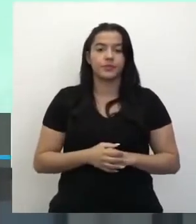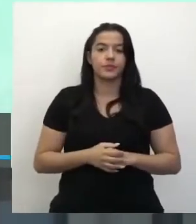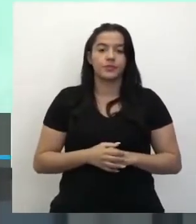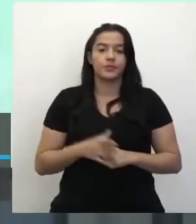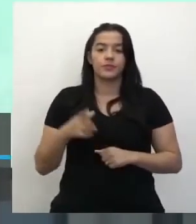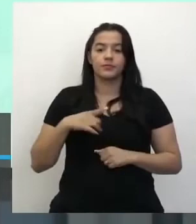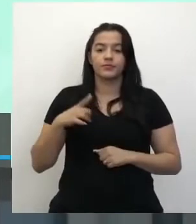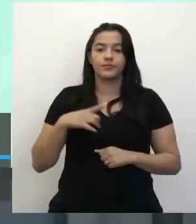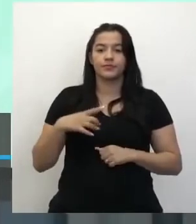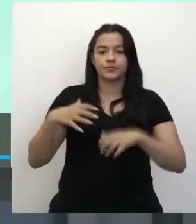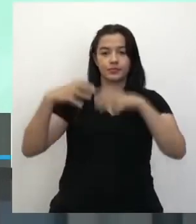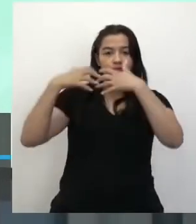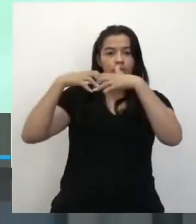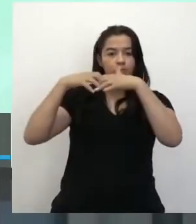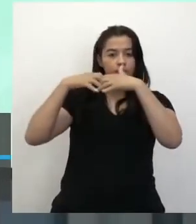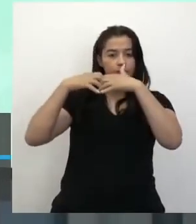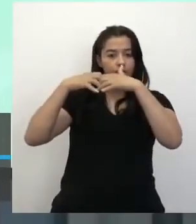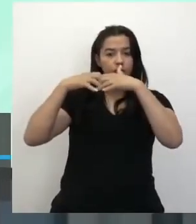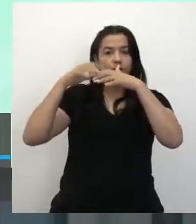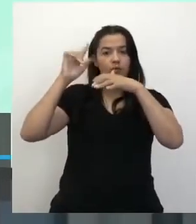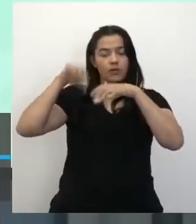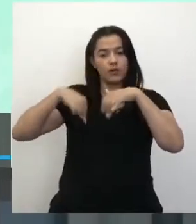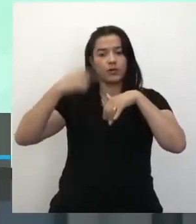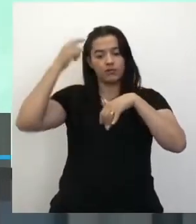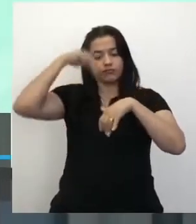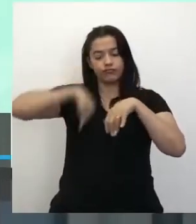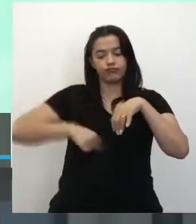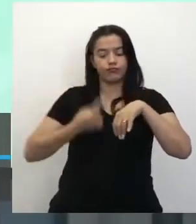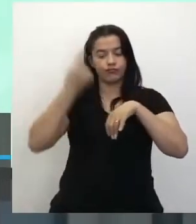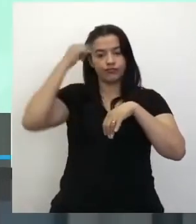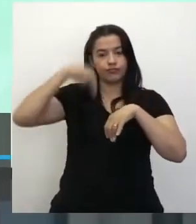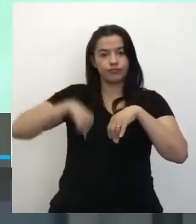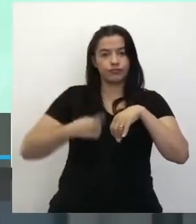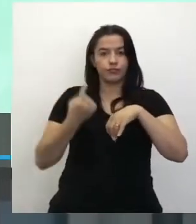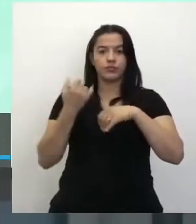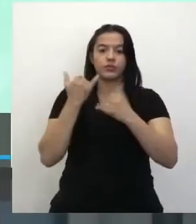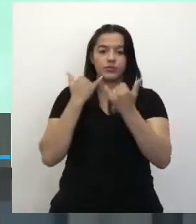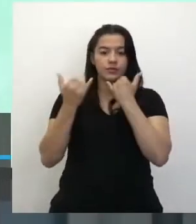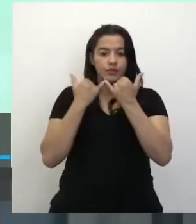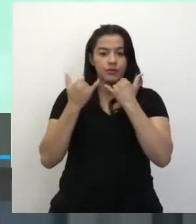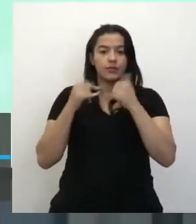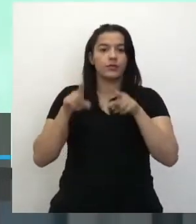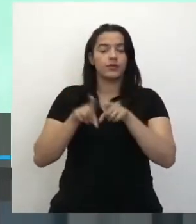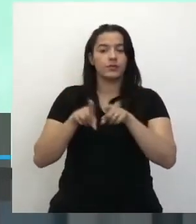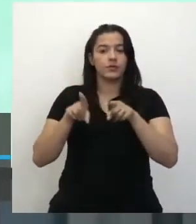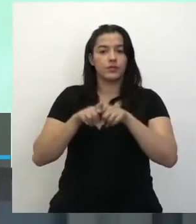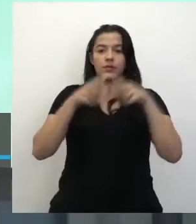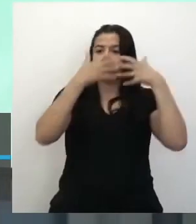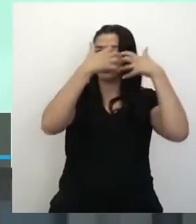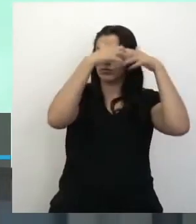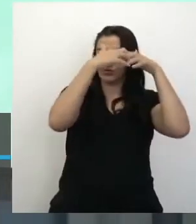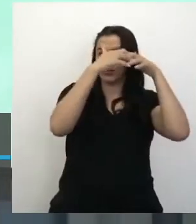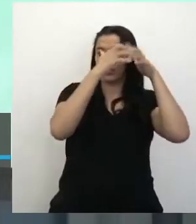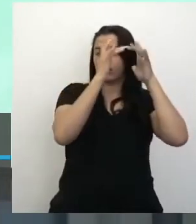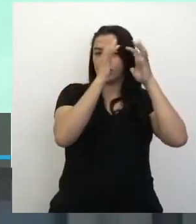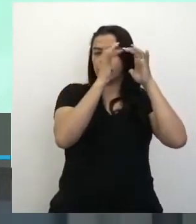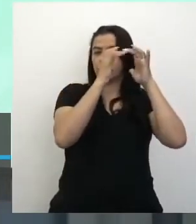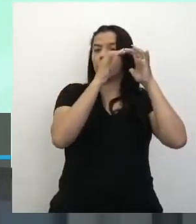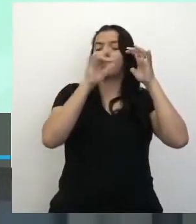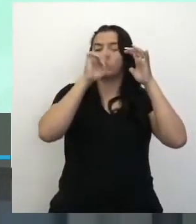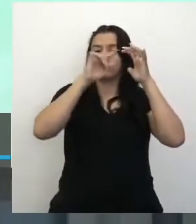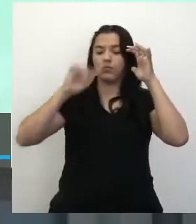os neurônios podem enviar informações do cérebro para o corpo, o cérebro também recebe, né, informações. A